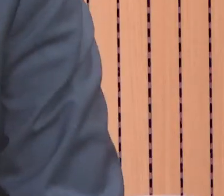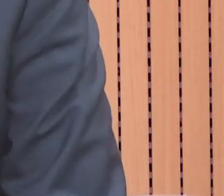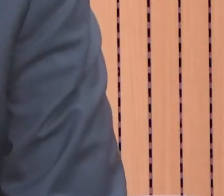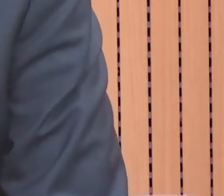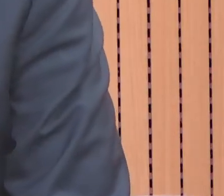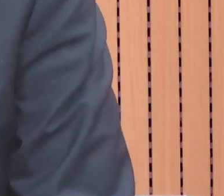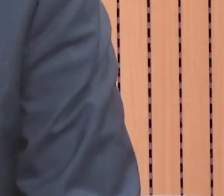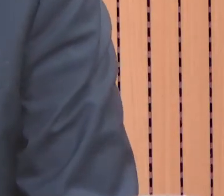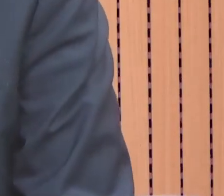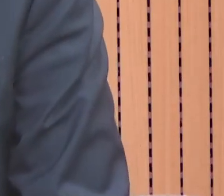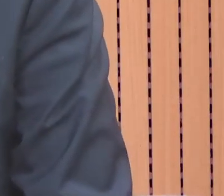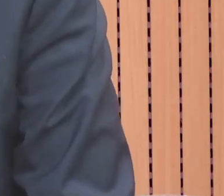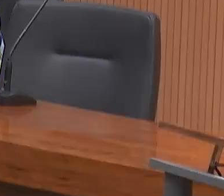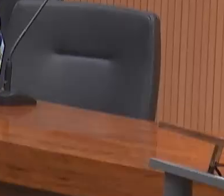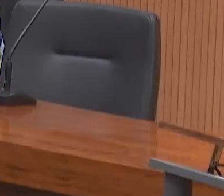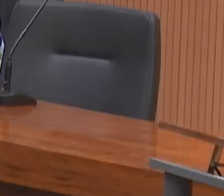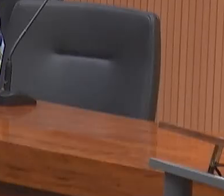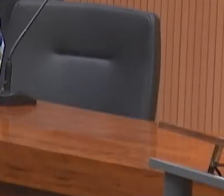Perfeito.